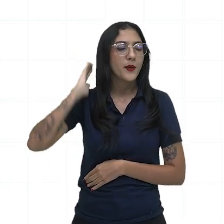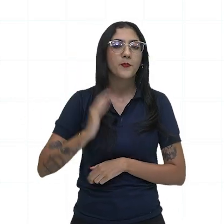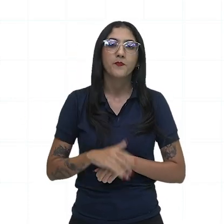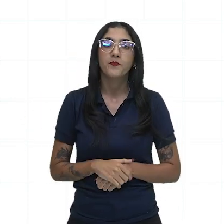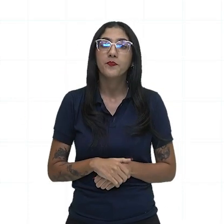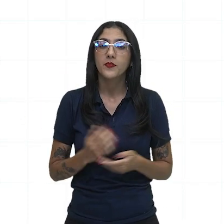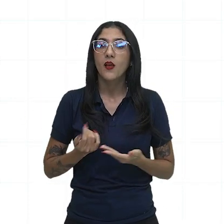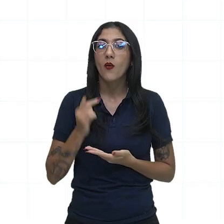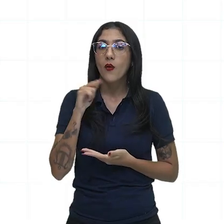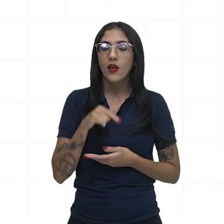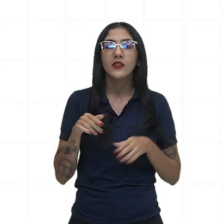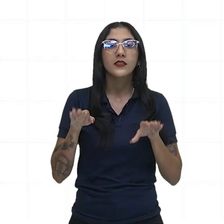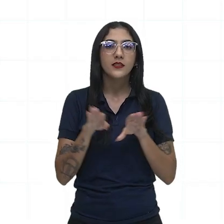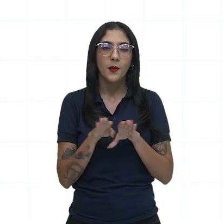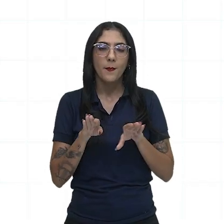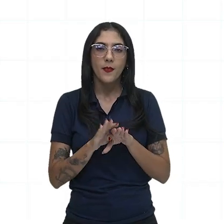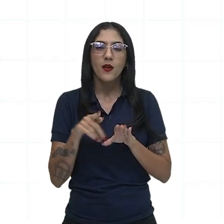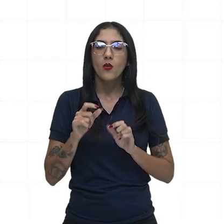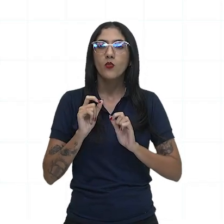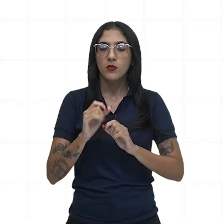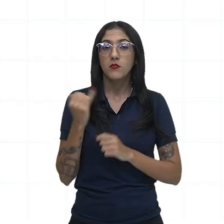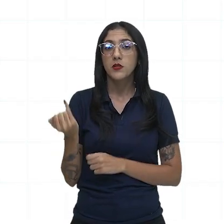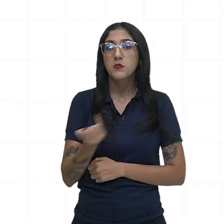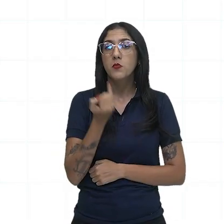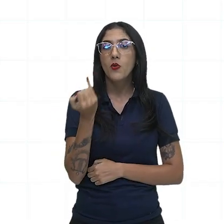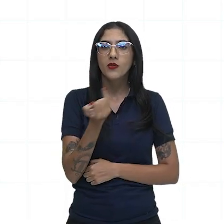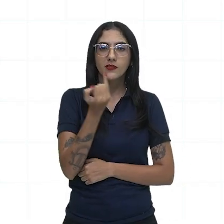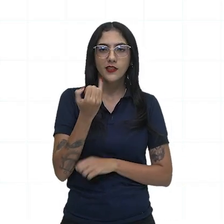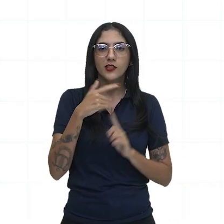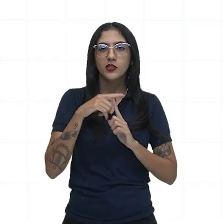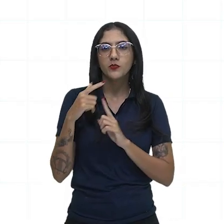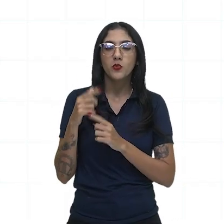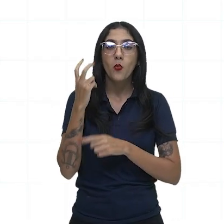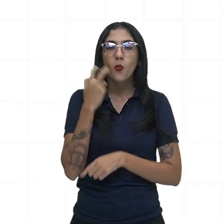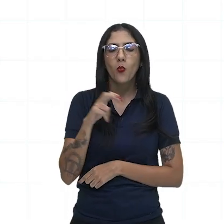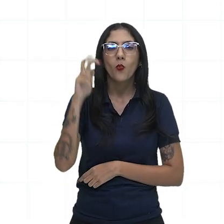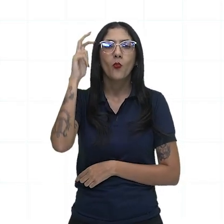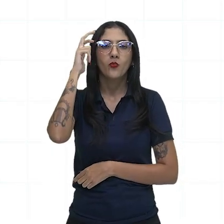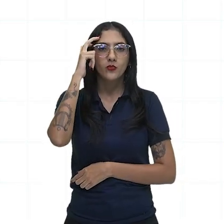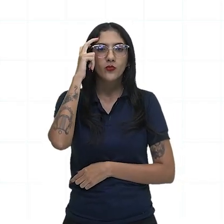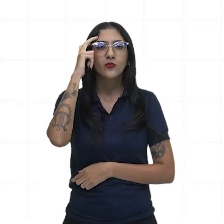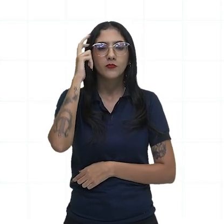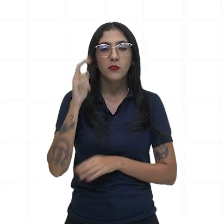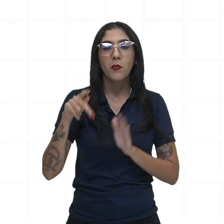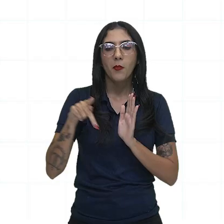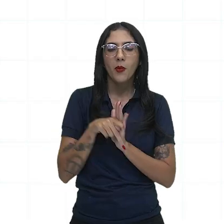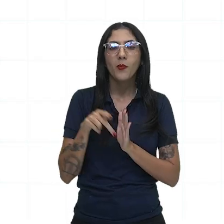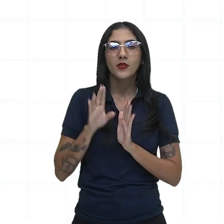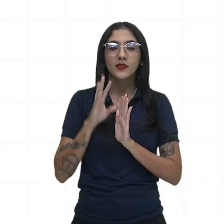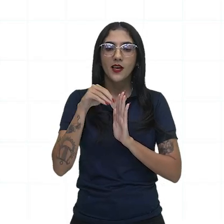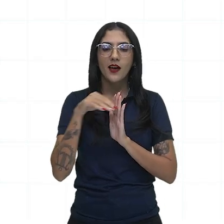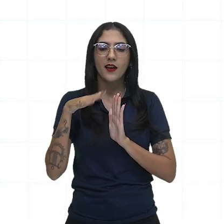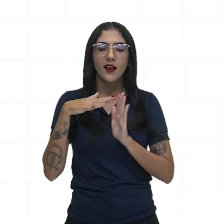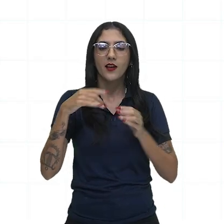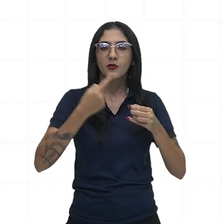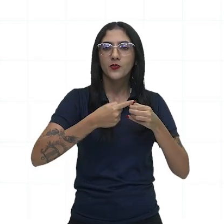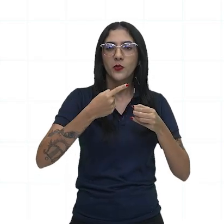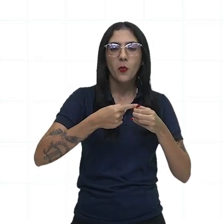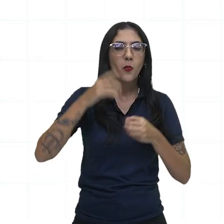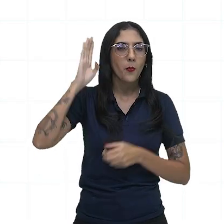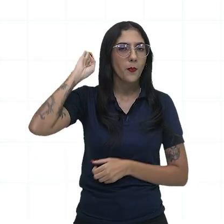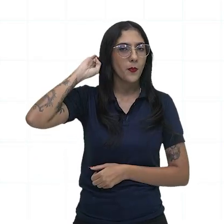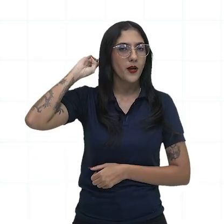mesmo tempo considerada como uma importante manifestação cultural e regional do interior do estado do